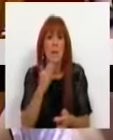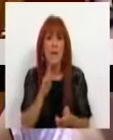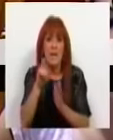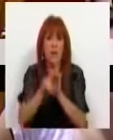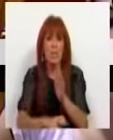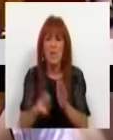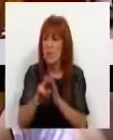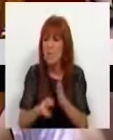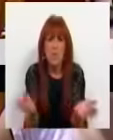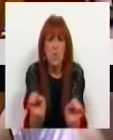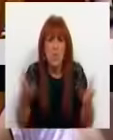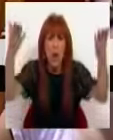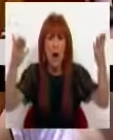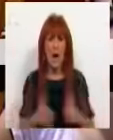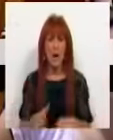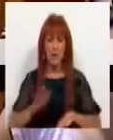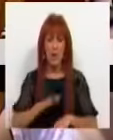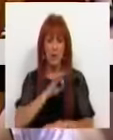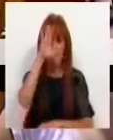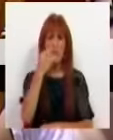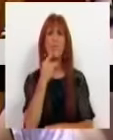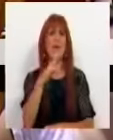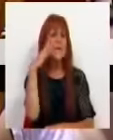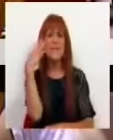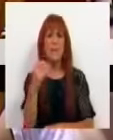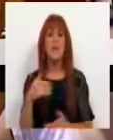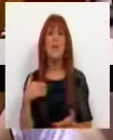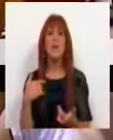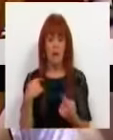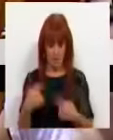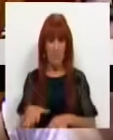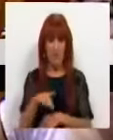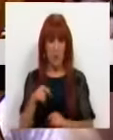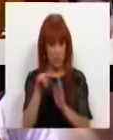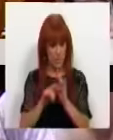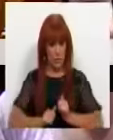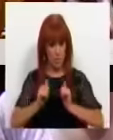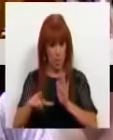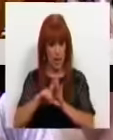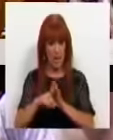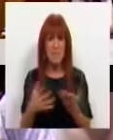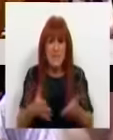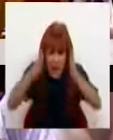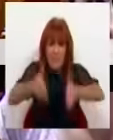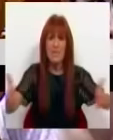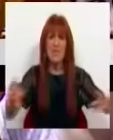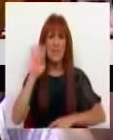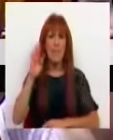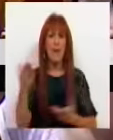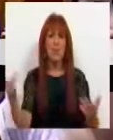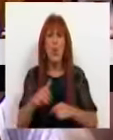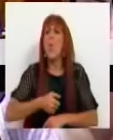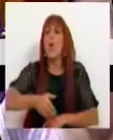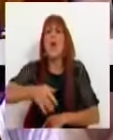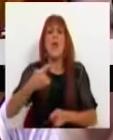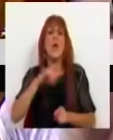regulamentação, regulamentação que não existe. E por isso, Sr. Ministro, a pergunta é simples. Até temos nesta área bons princípios na lei, mas é preciso sabermos